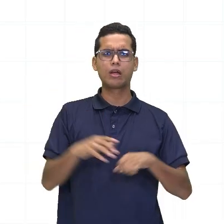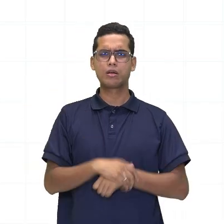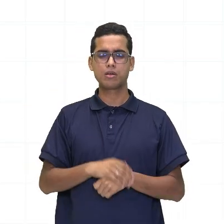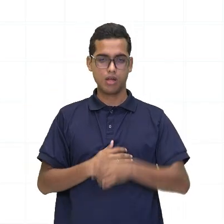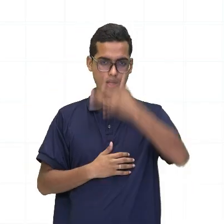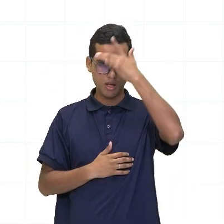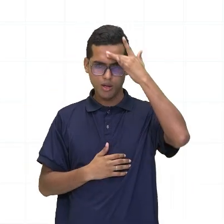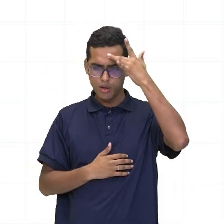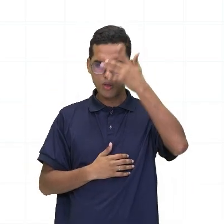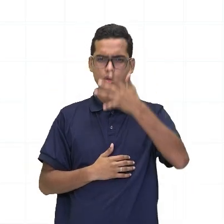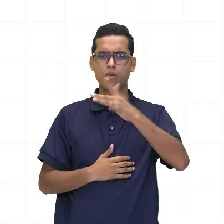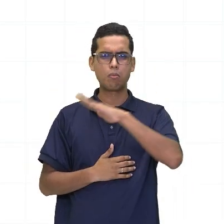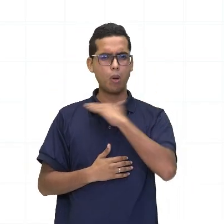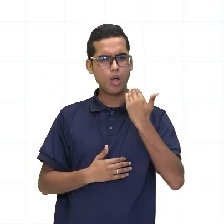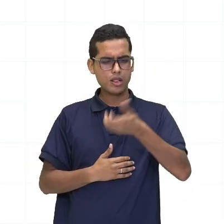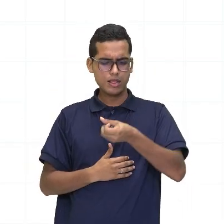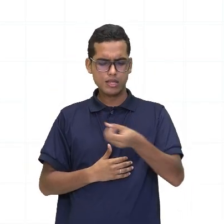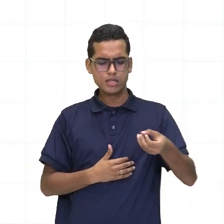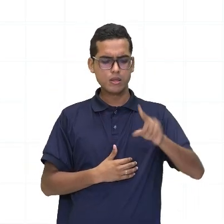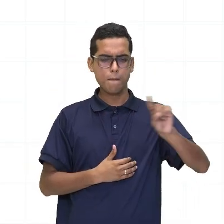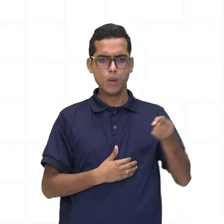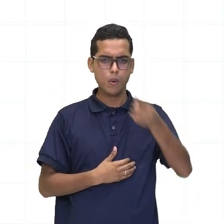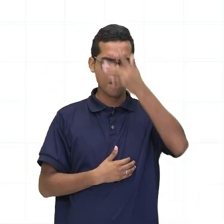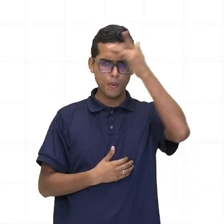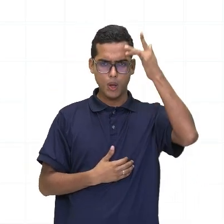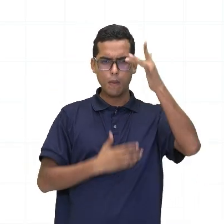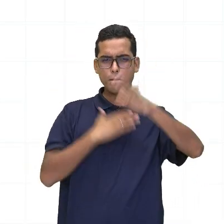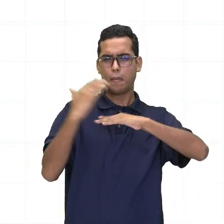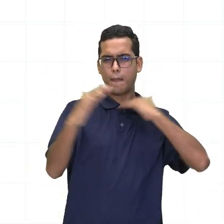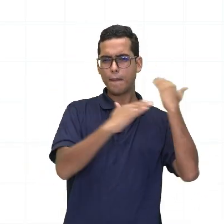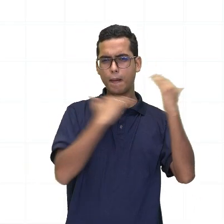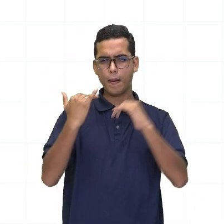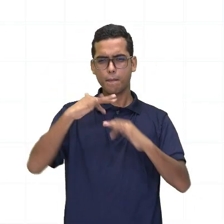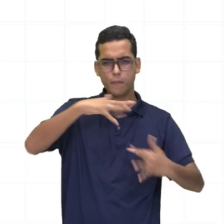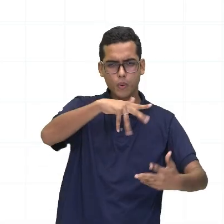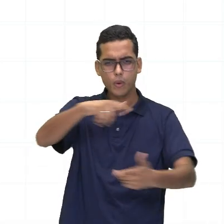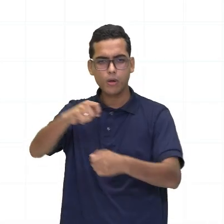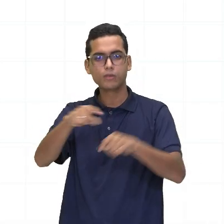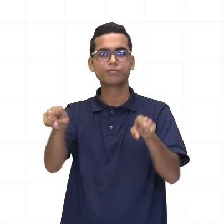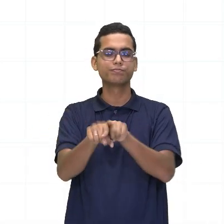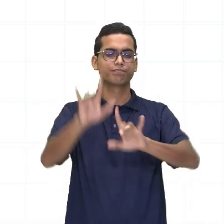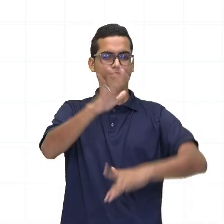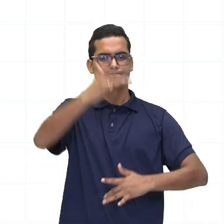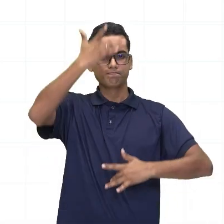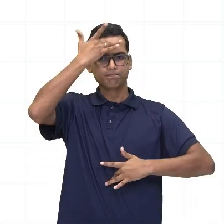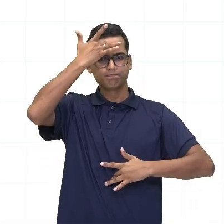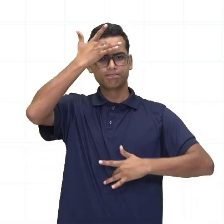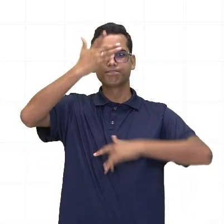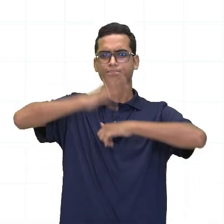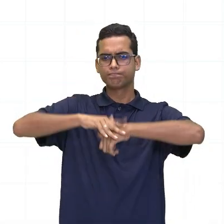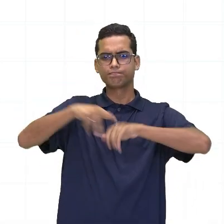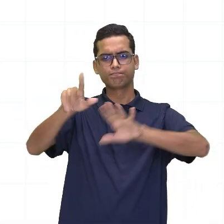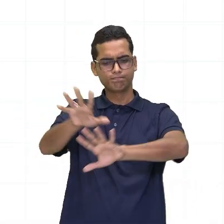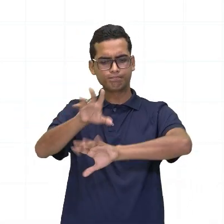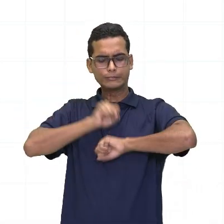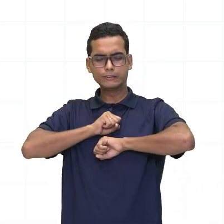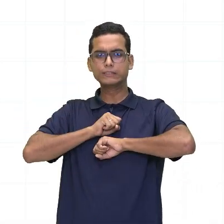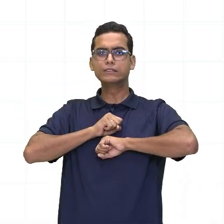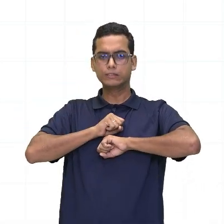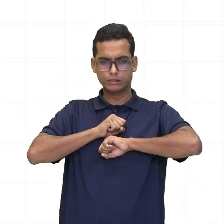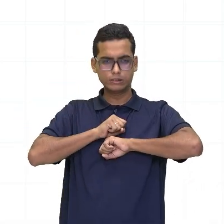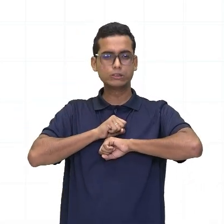maioria delas em crianças menores de 5 anos. Então, a gente percebe que a malária também é uma doença infecciosa que vai ser